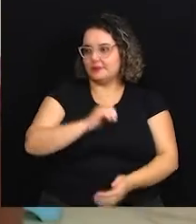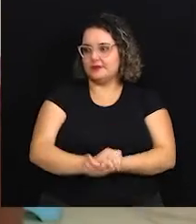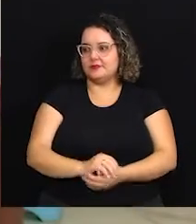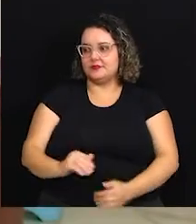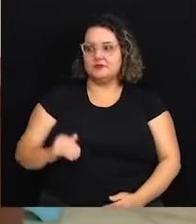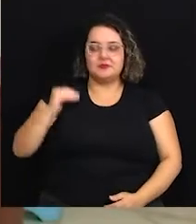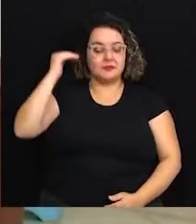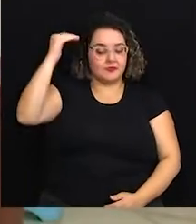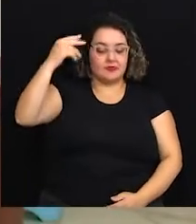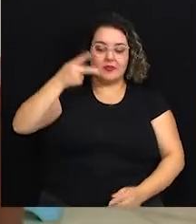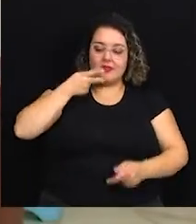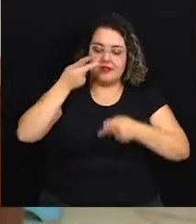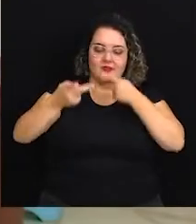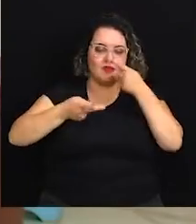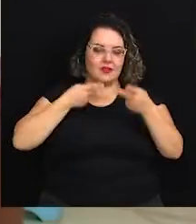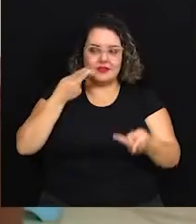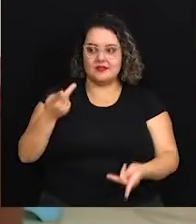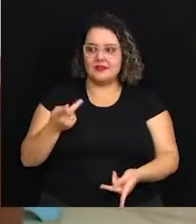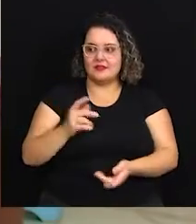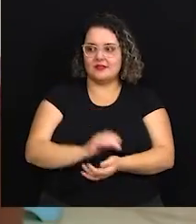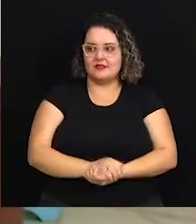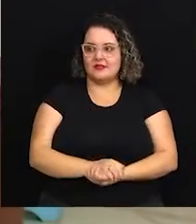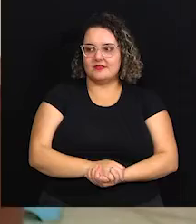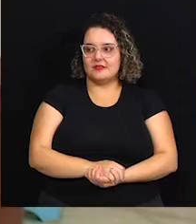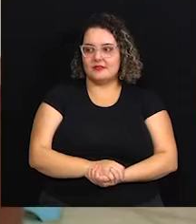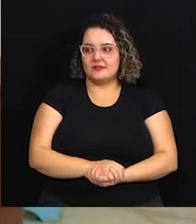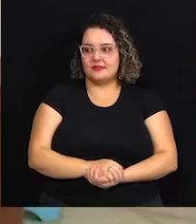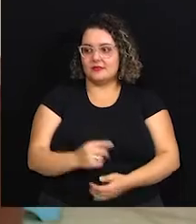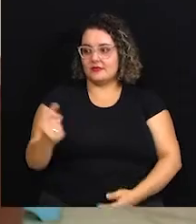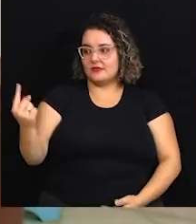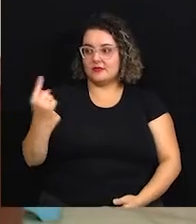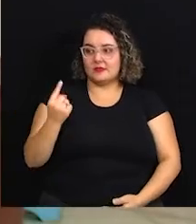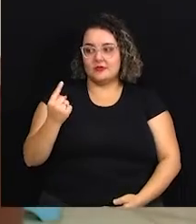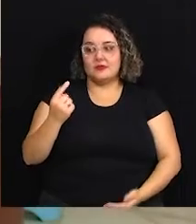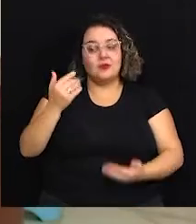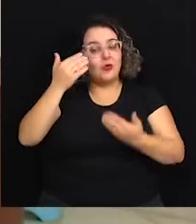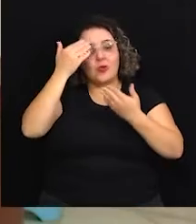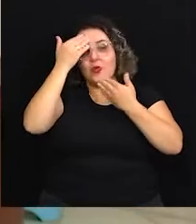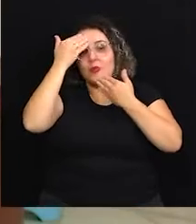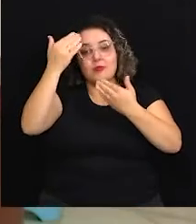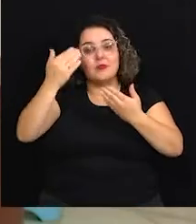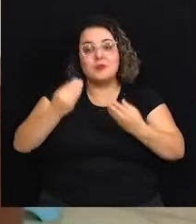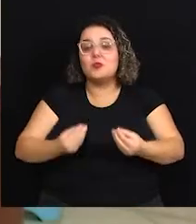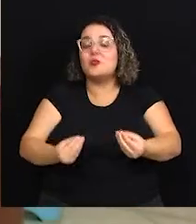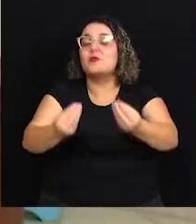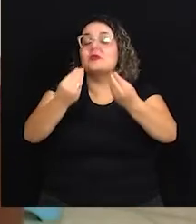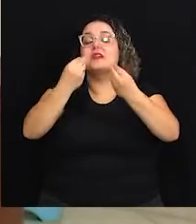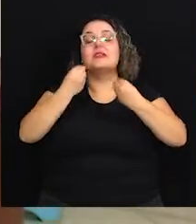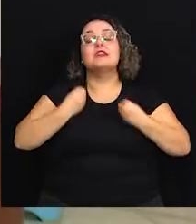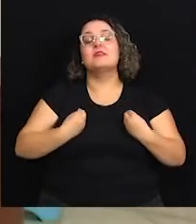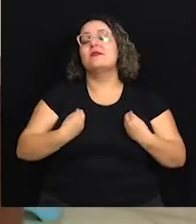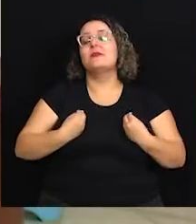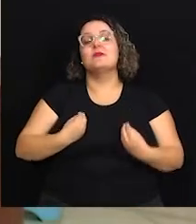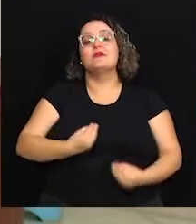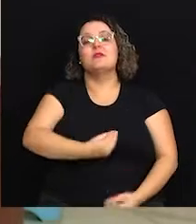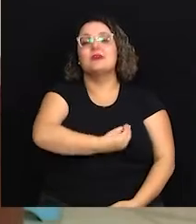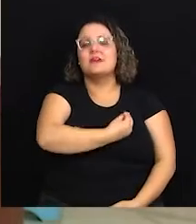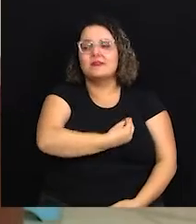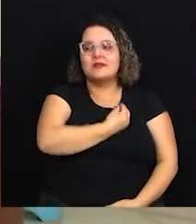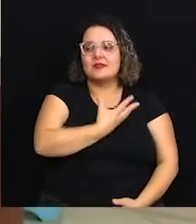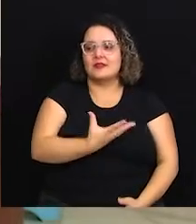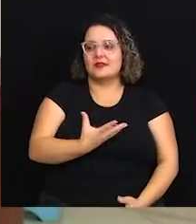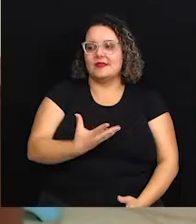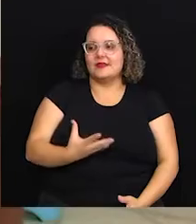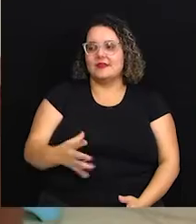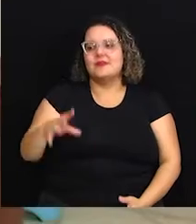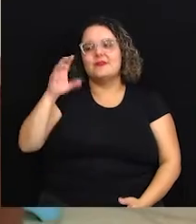é coisa mais... Outro dia chegou uma delas para mim e falou: obrigado por você me devolver a vida. Sabe, você escutar isso de uma pessoa